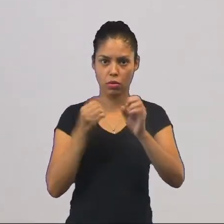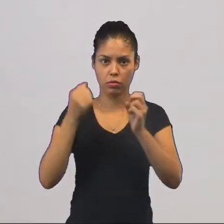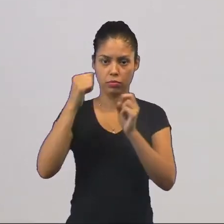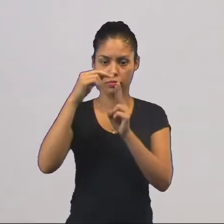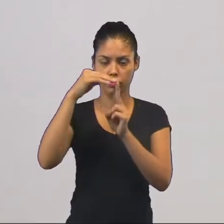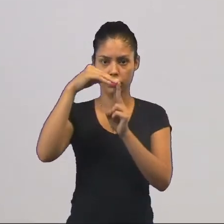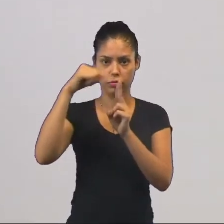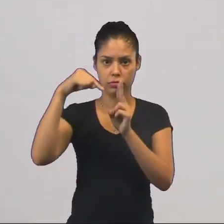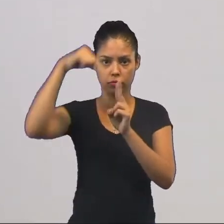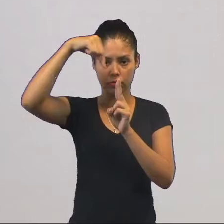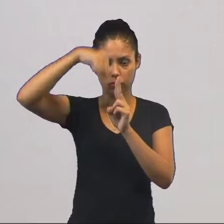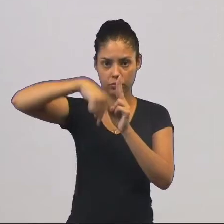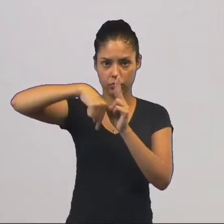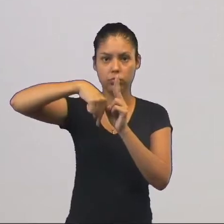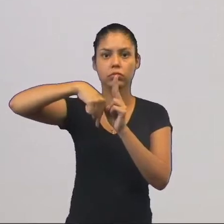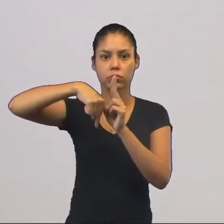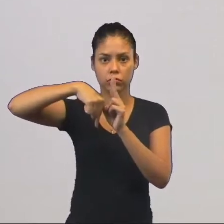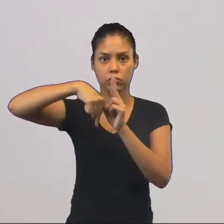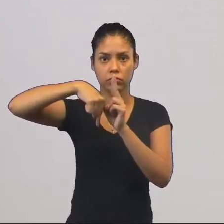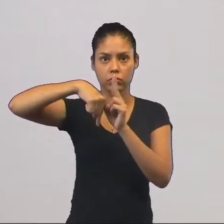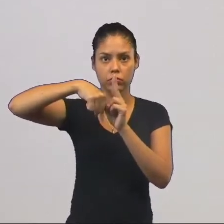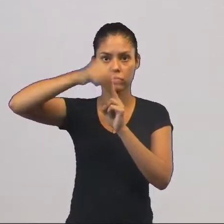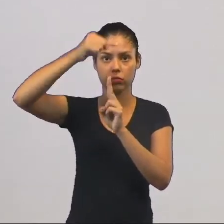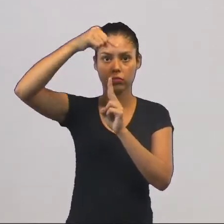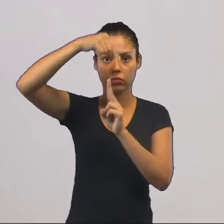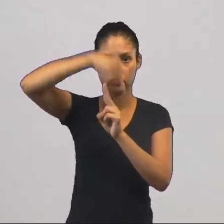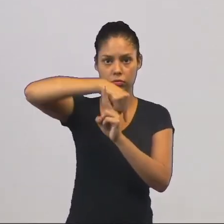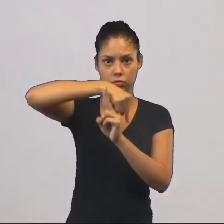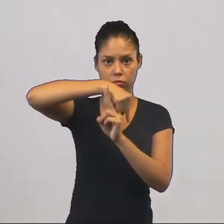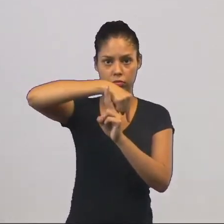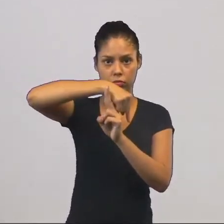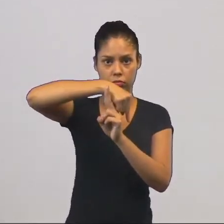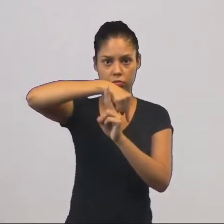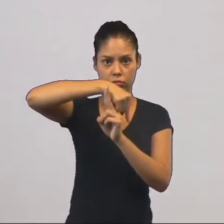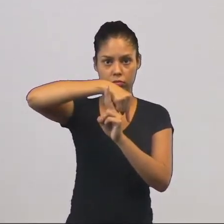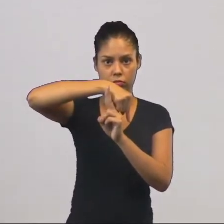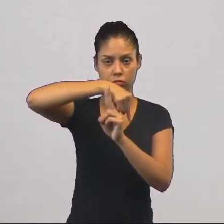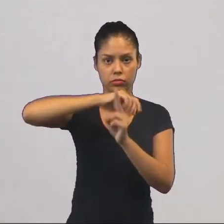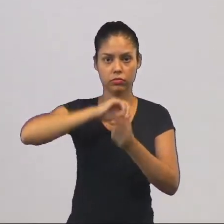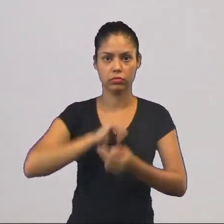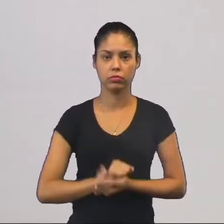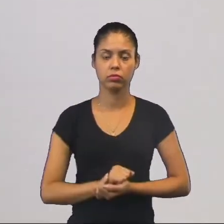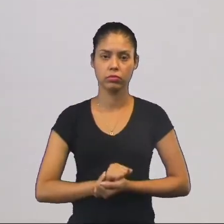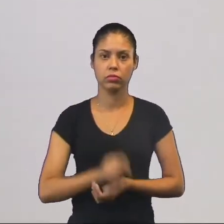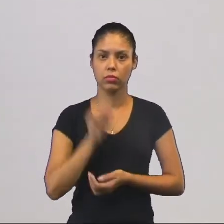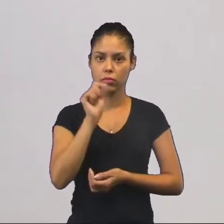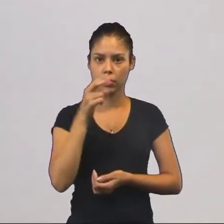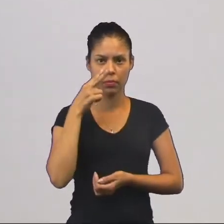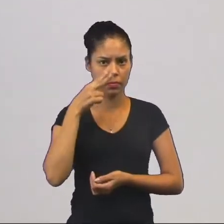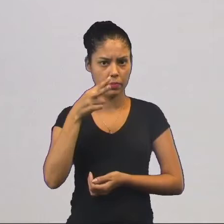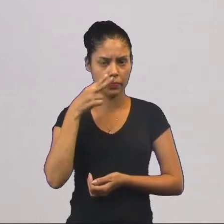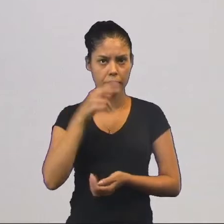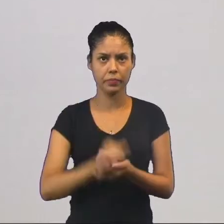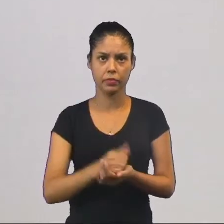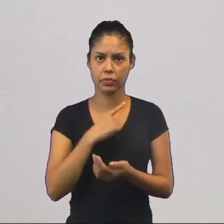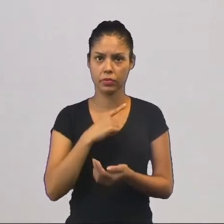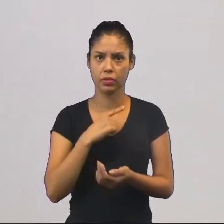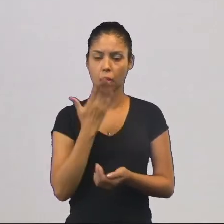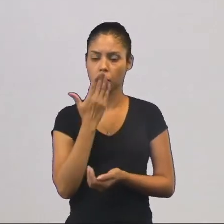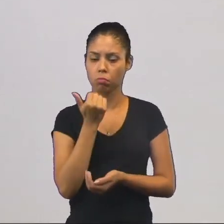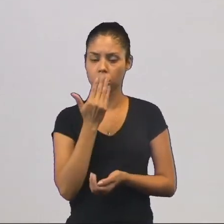para o próximo item e o que não for vai ser conduzido aí para o sistema digestório. Então, se de repente você está